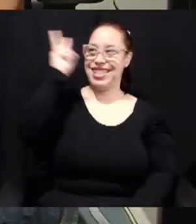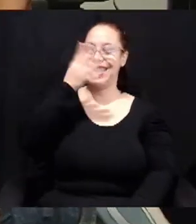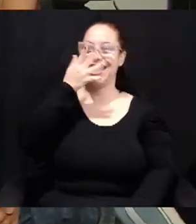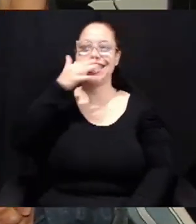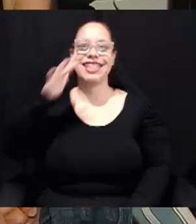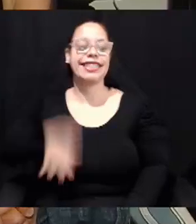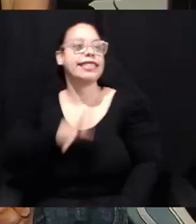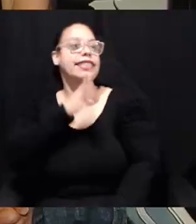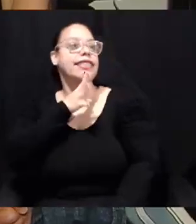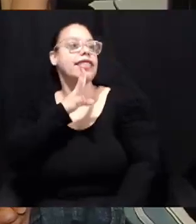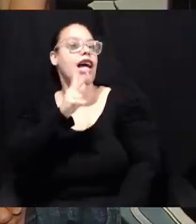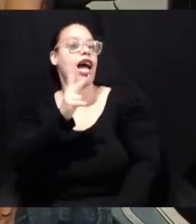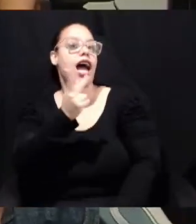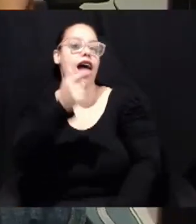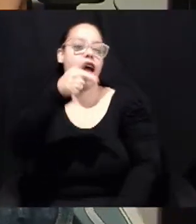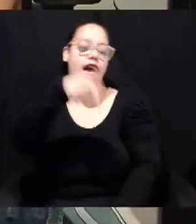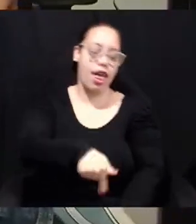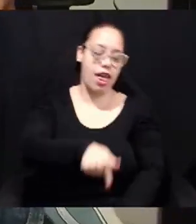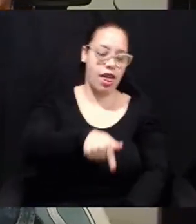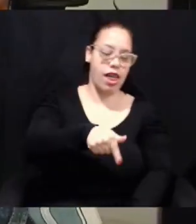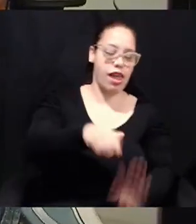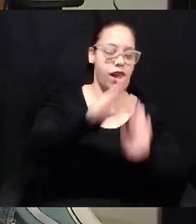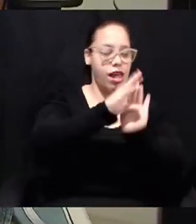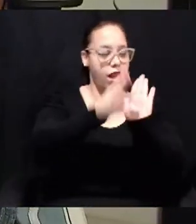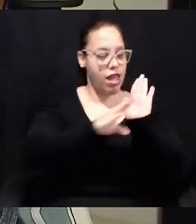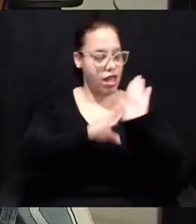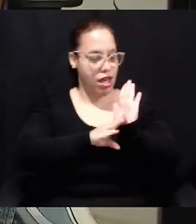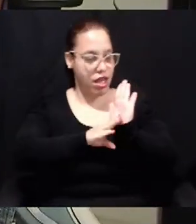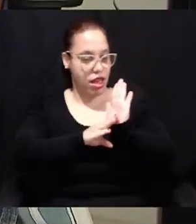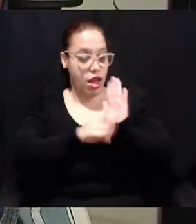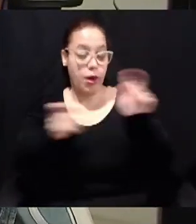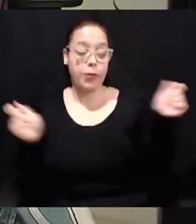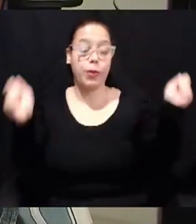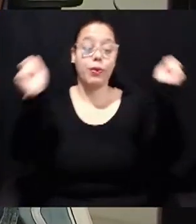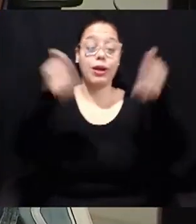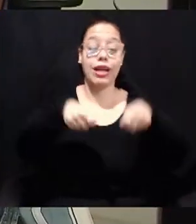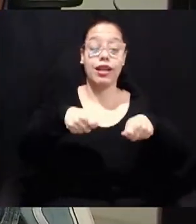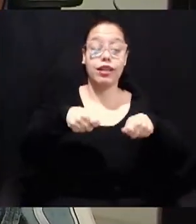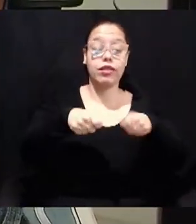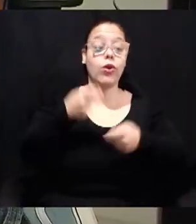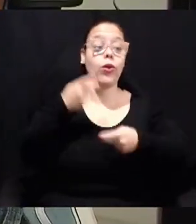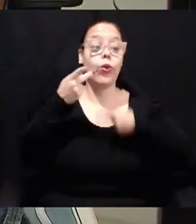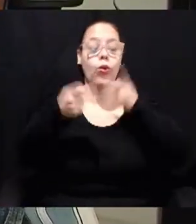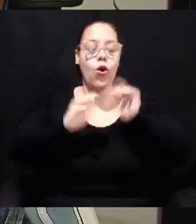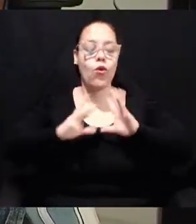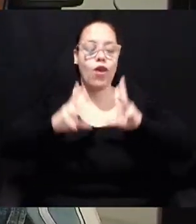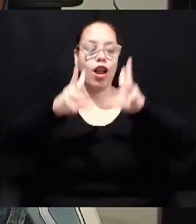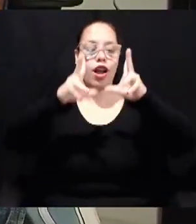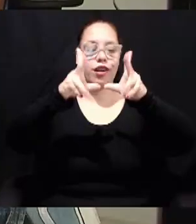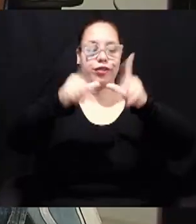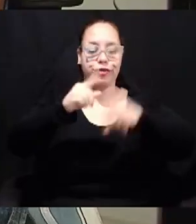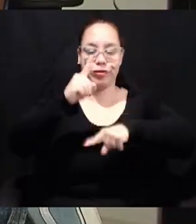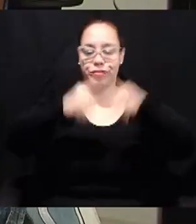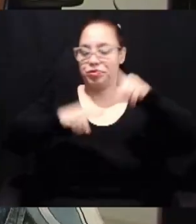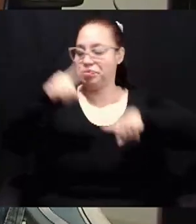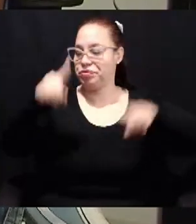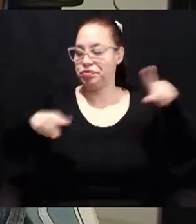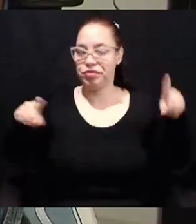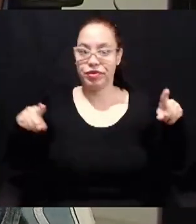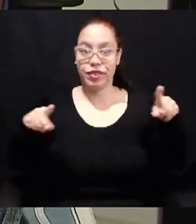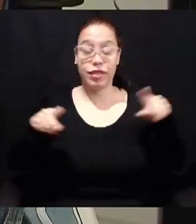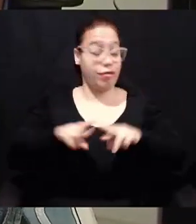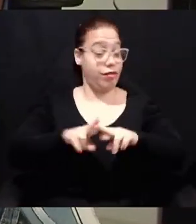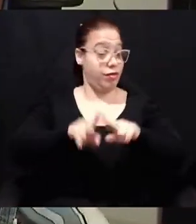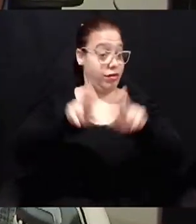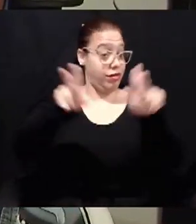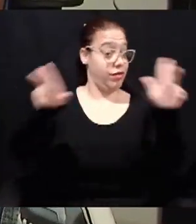HQ na infância, só que ele é uma possibilidade de falar de tudo, de várias formas, para vários públicos,